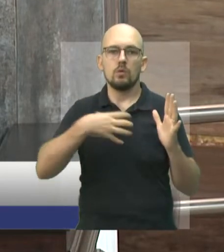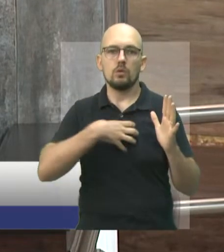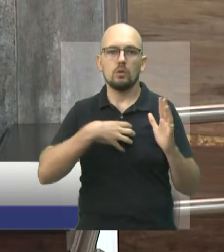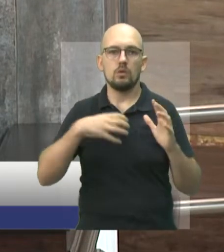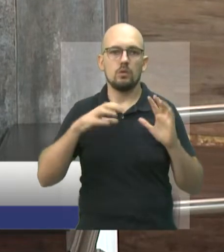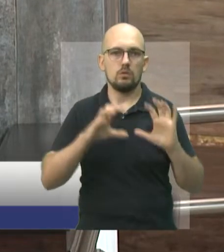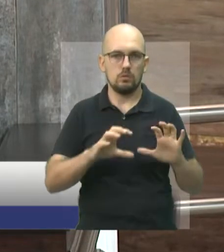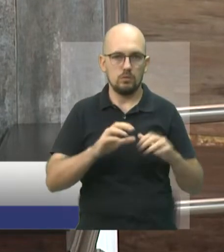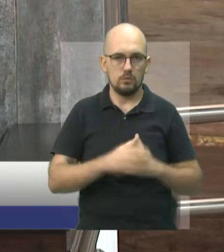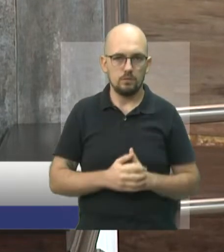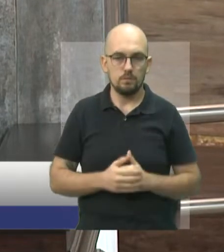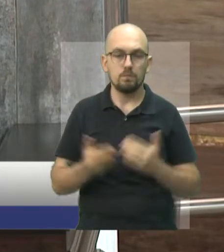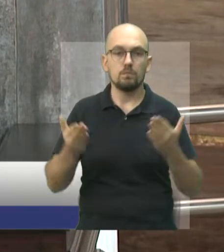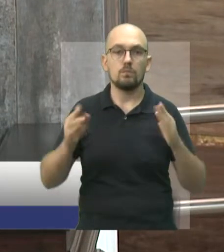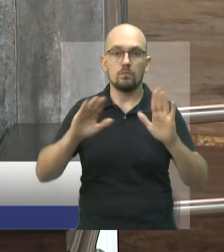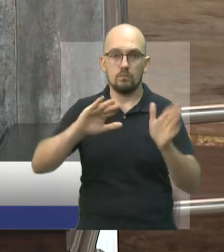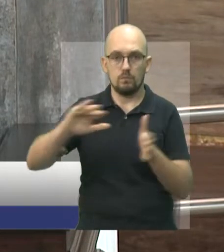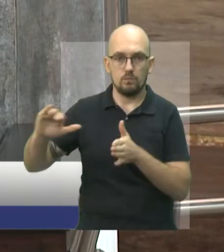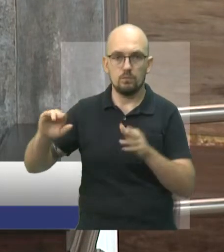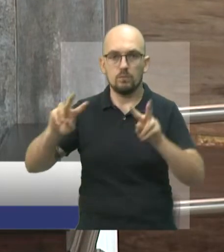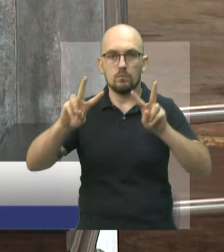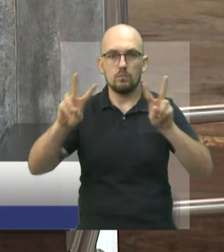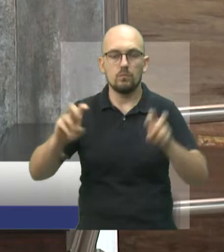Câmara hoje, a nova mesa diretora,